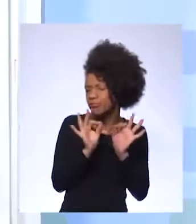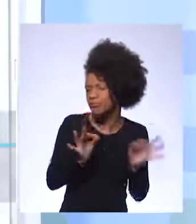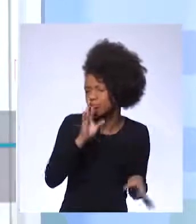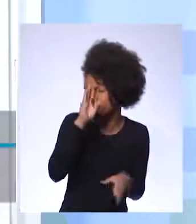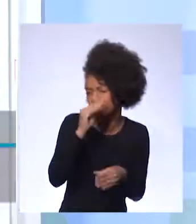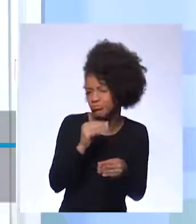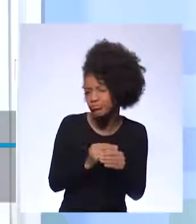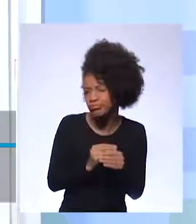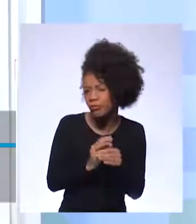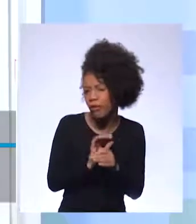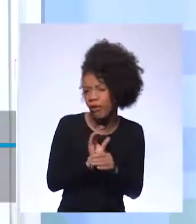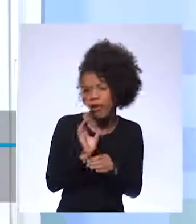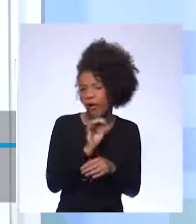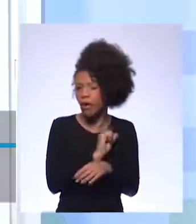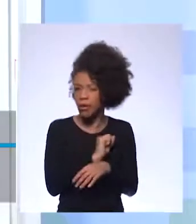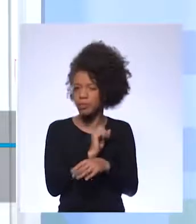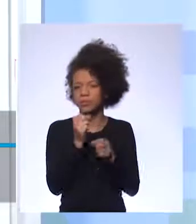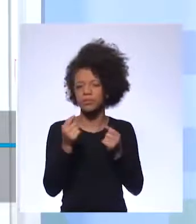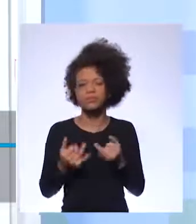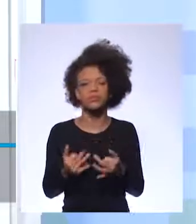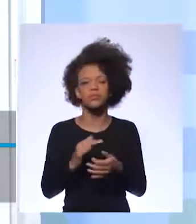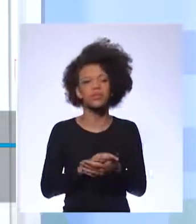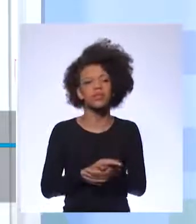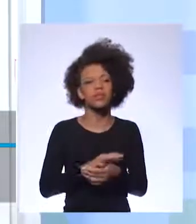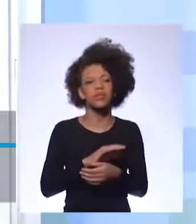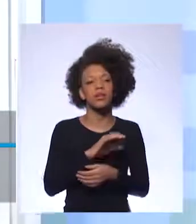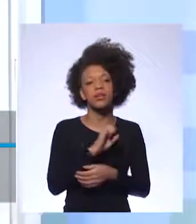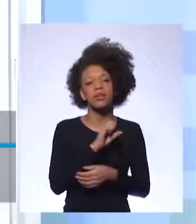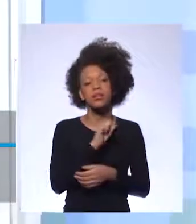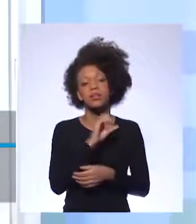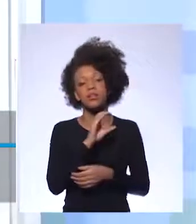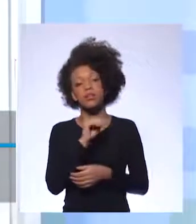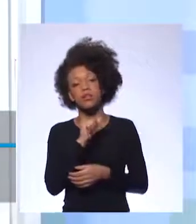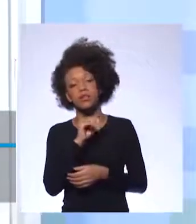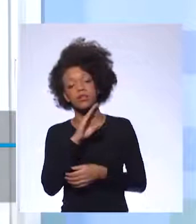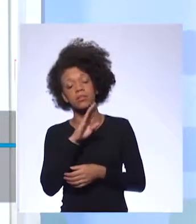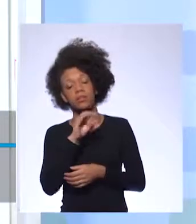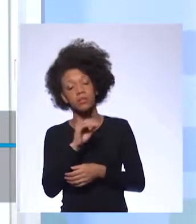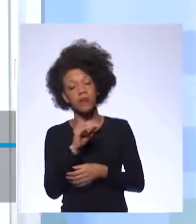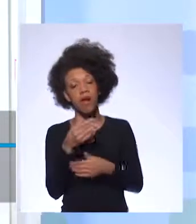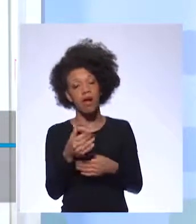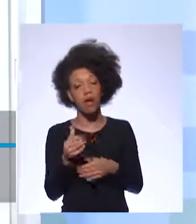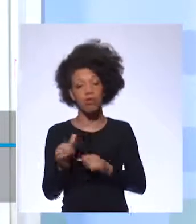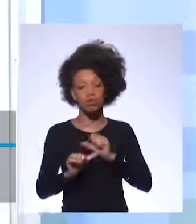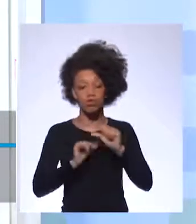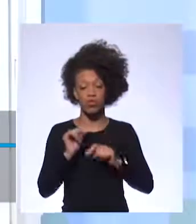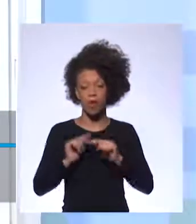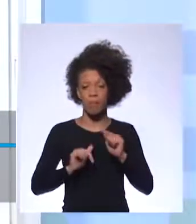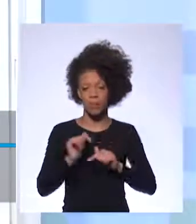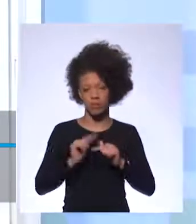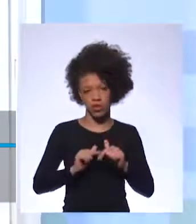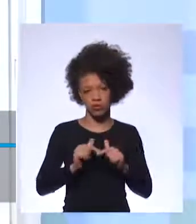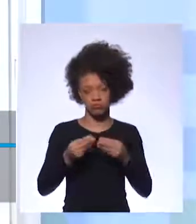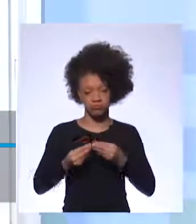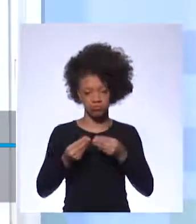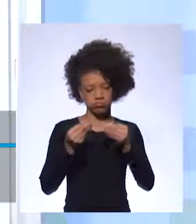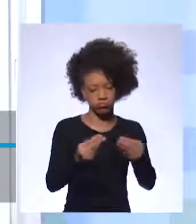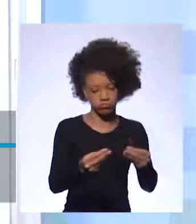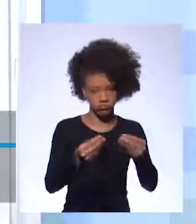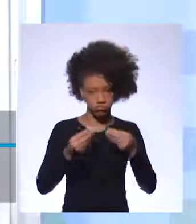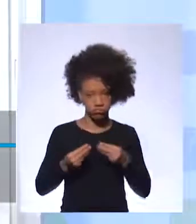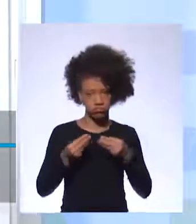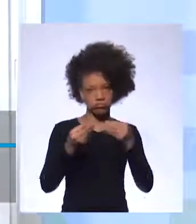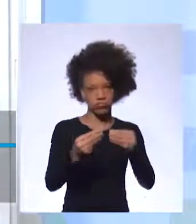breve ia ser um breve Uma Breve explicação escama quando eu troco coisas por coisas tá bem é trocar objetos para objetos